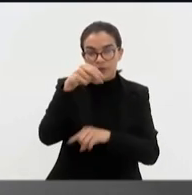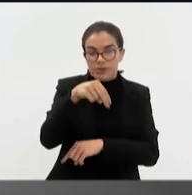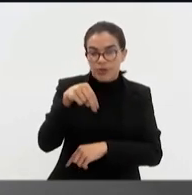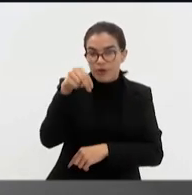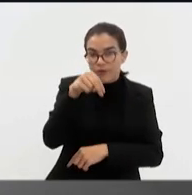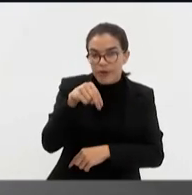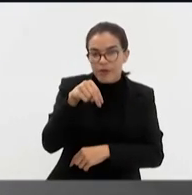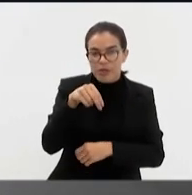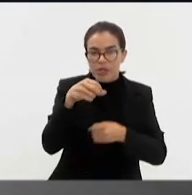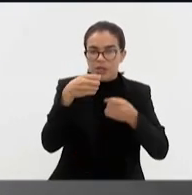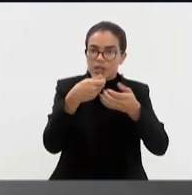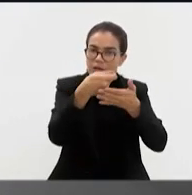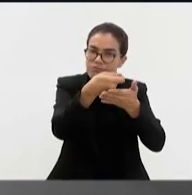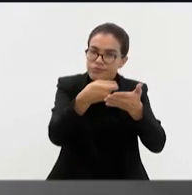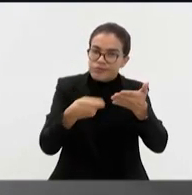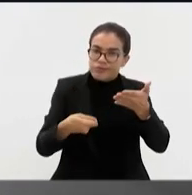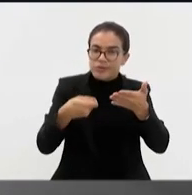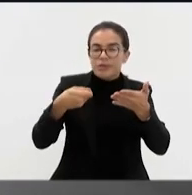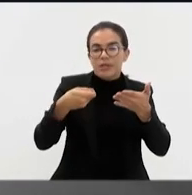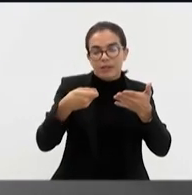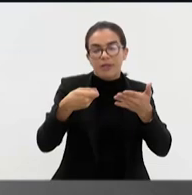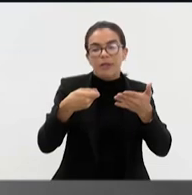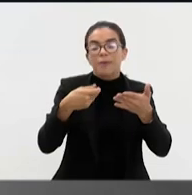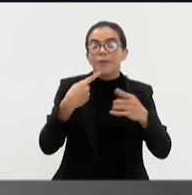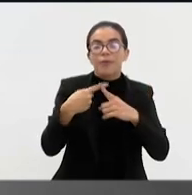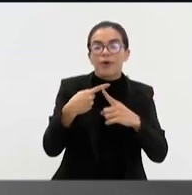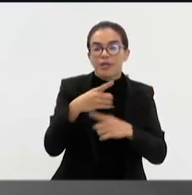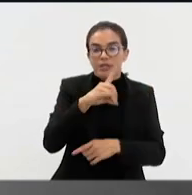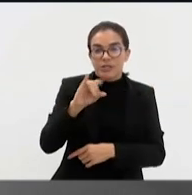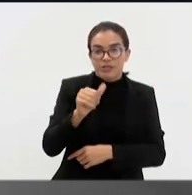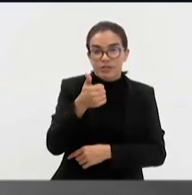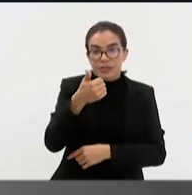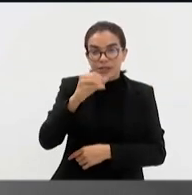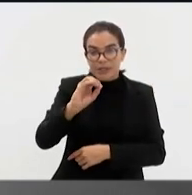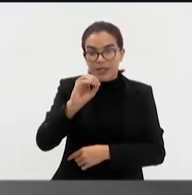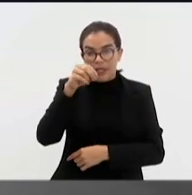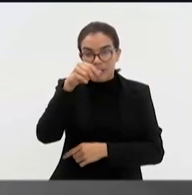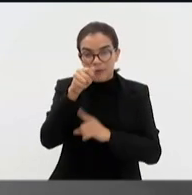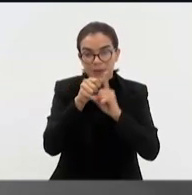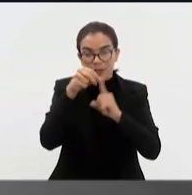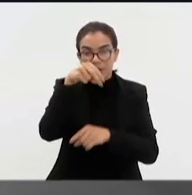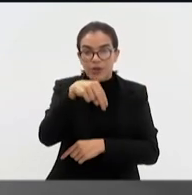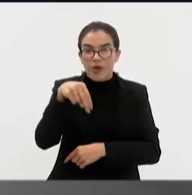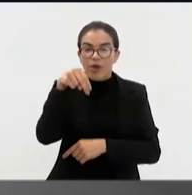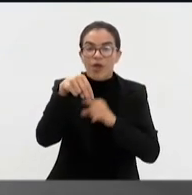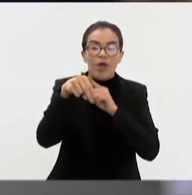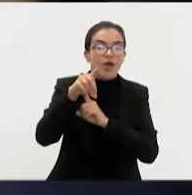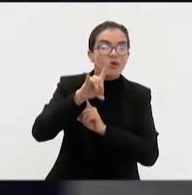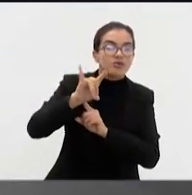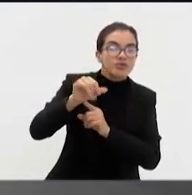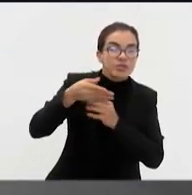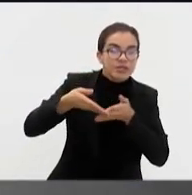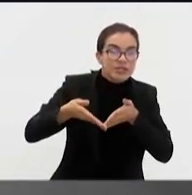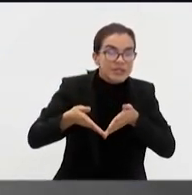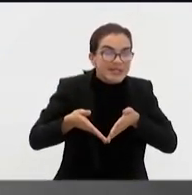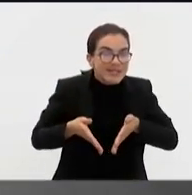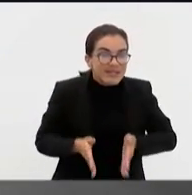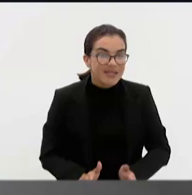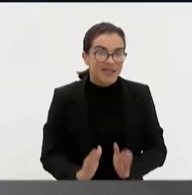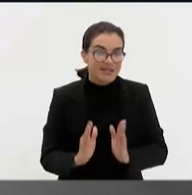está escrito, porque dia 10 de novembro é a data de nascimento